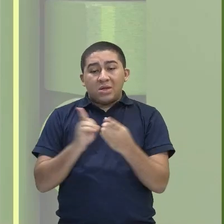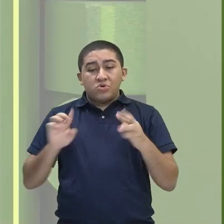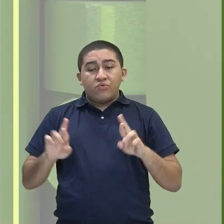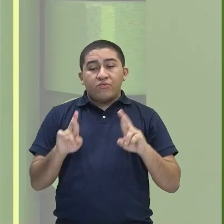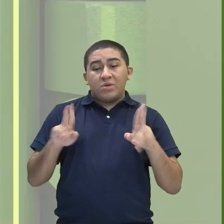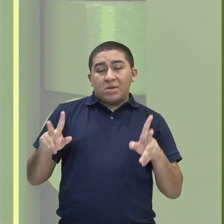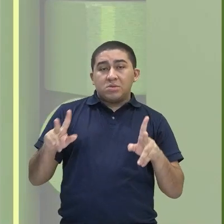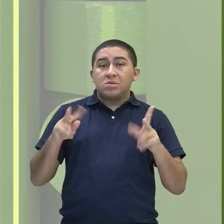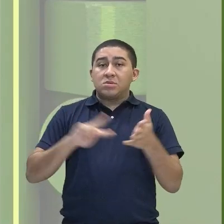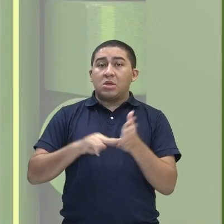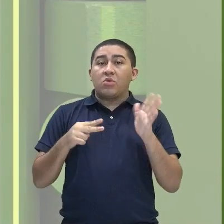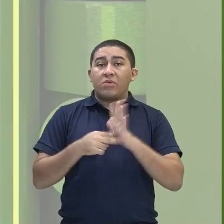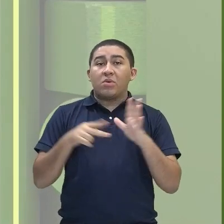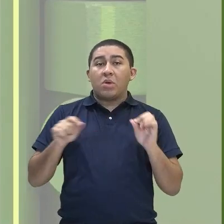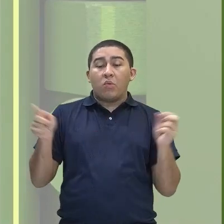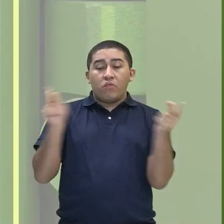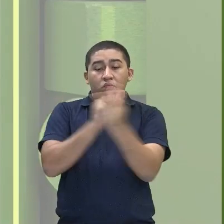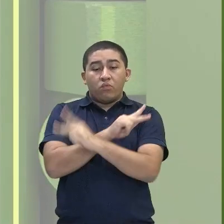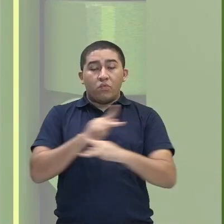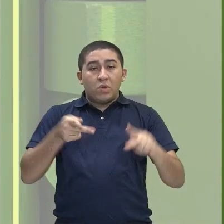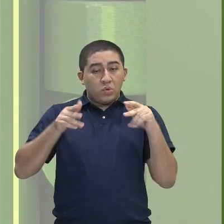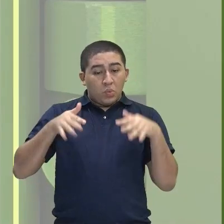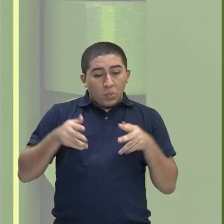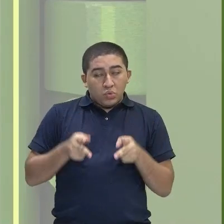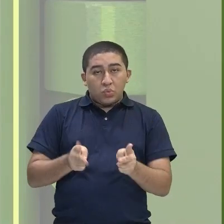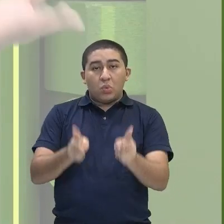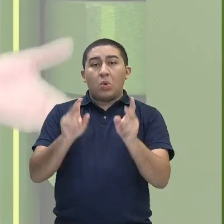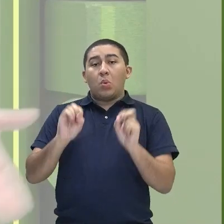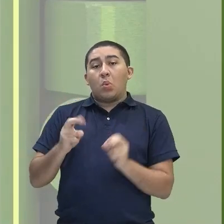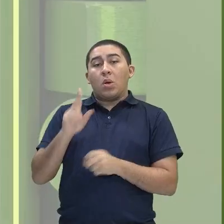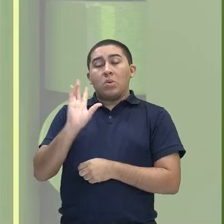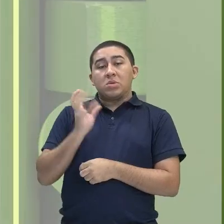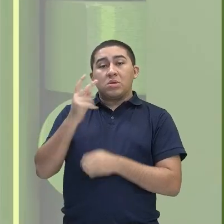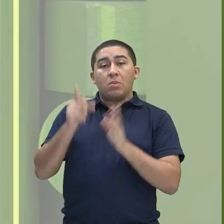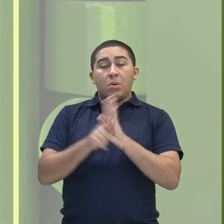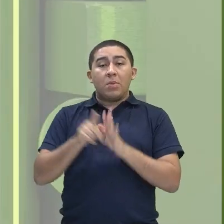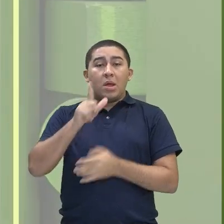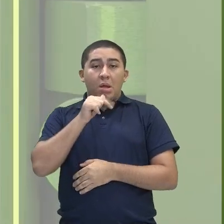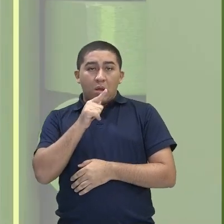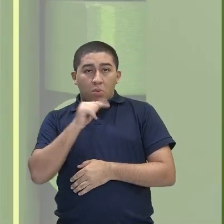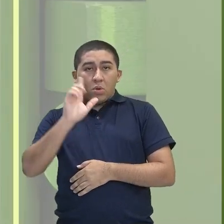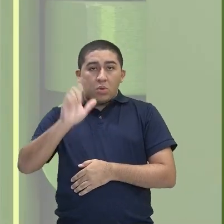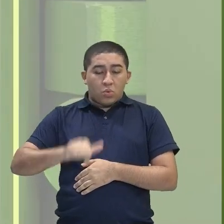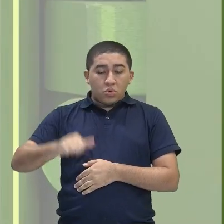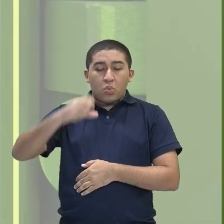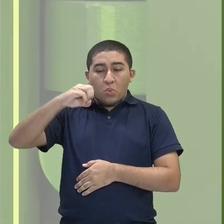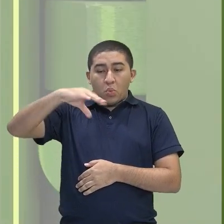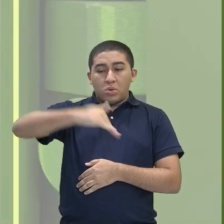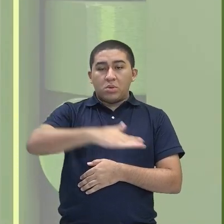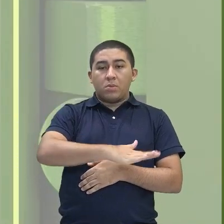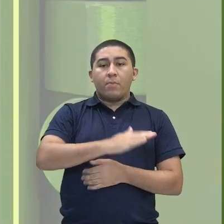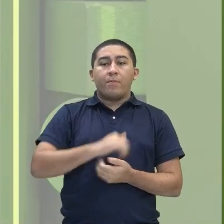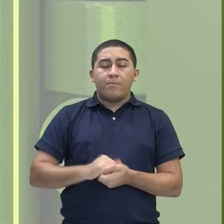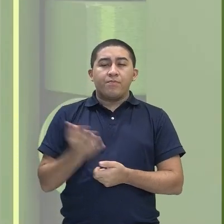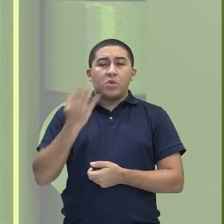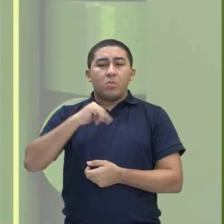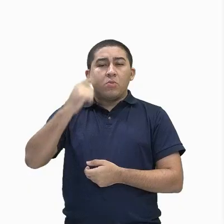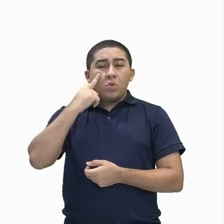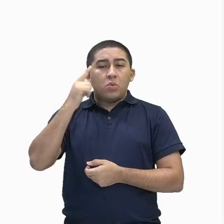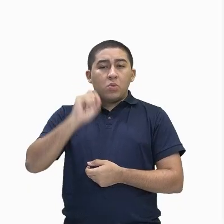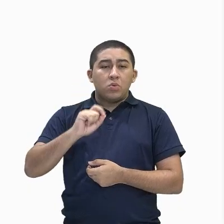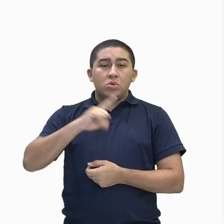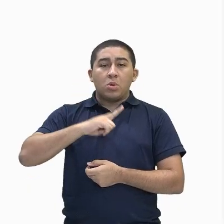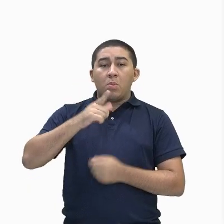a circulação desse ar ou a circulação da água, no caso dos oceanos. Então, vamos aí às correntes